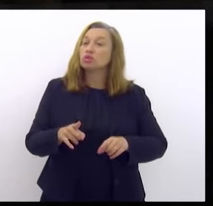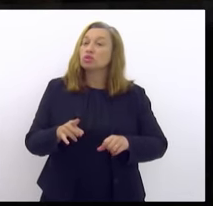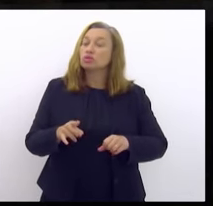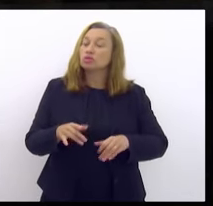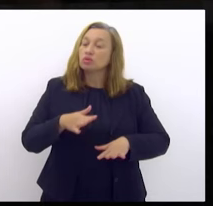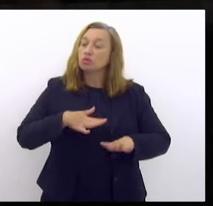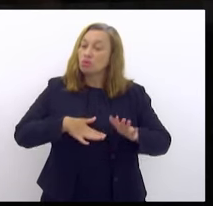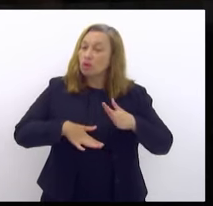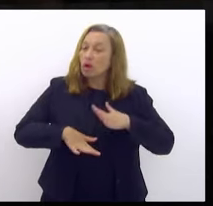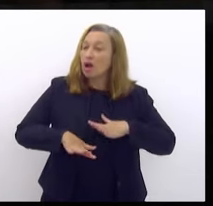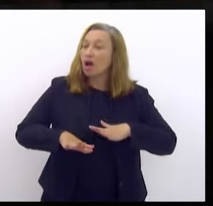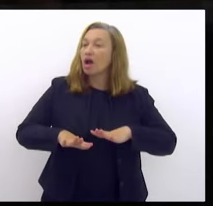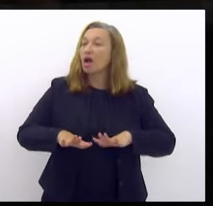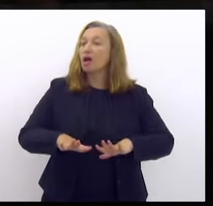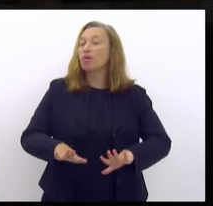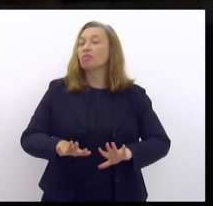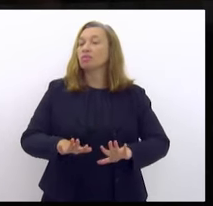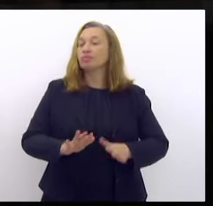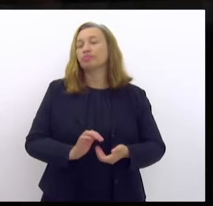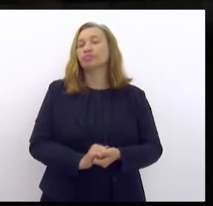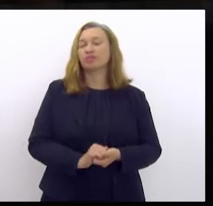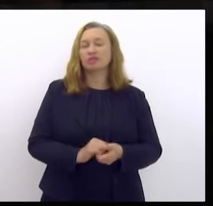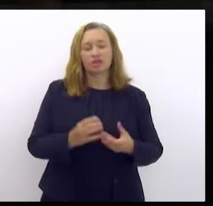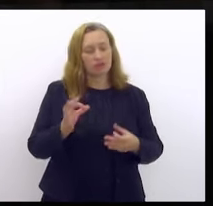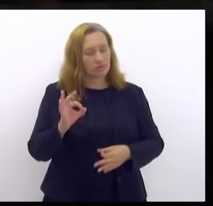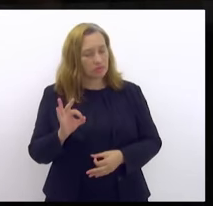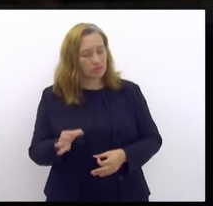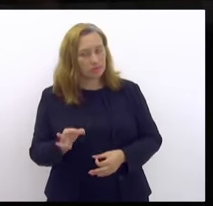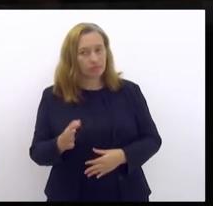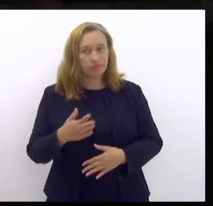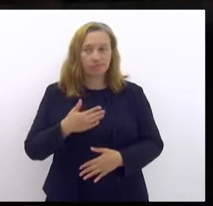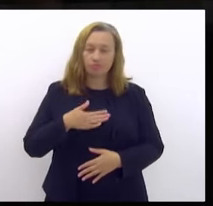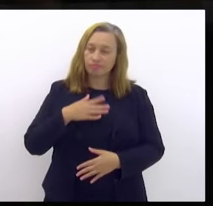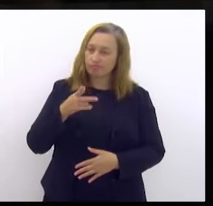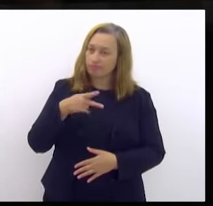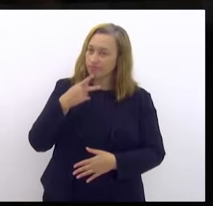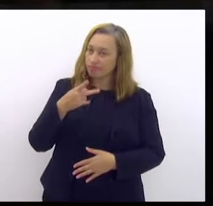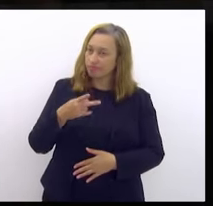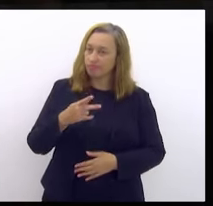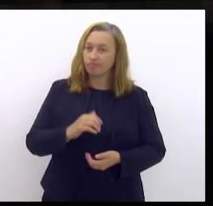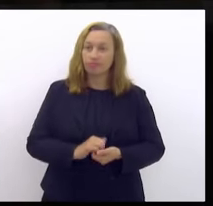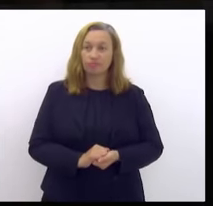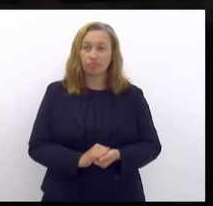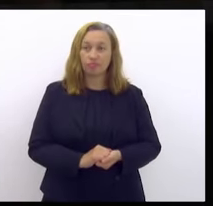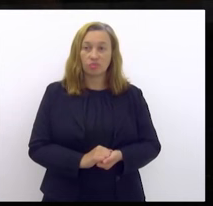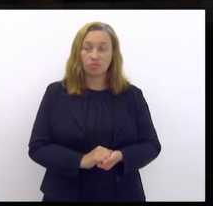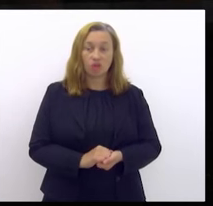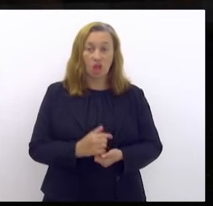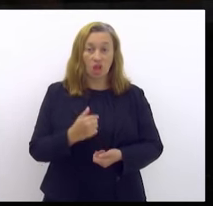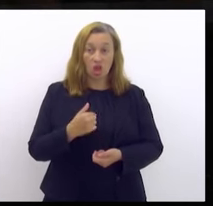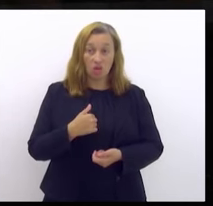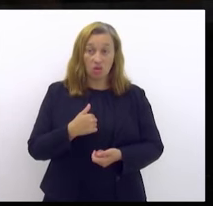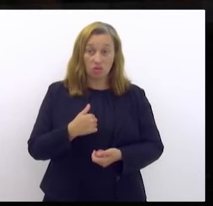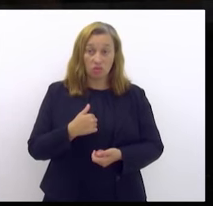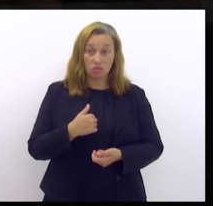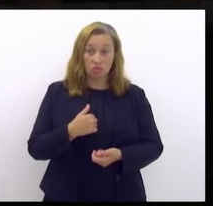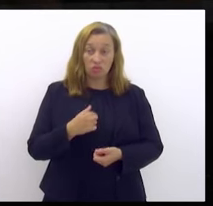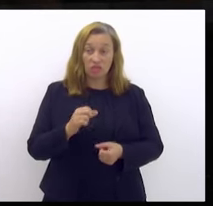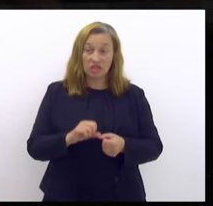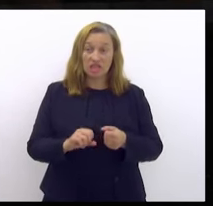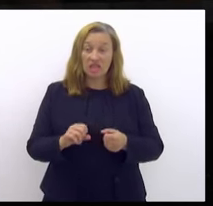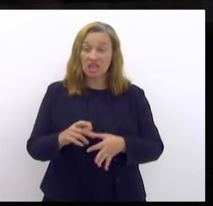modicidade. E é claro que, com a minha fala, eu não vou convencer ninguém, senhor